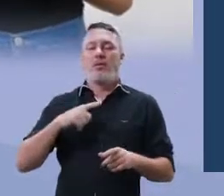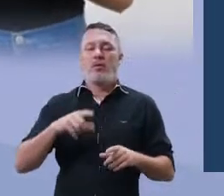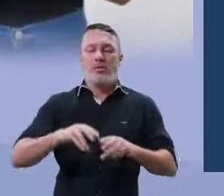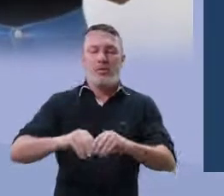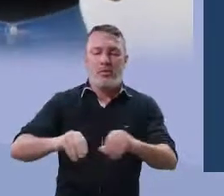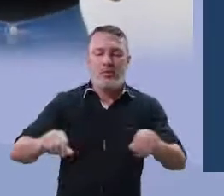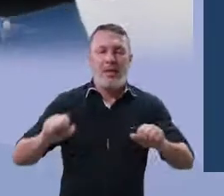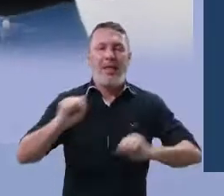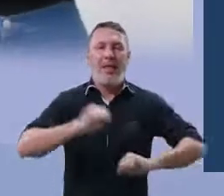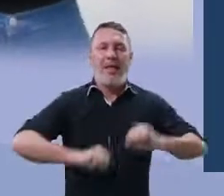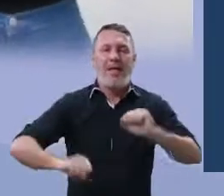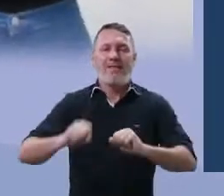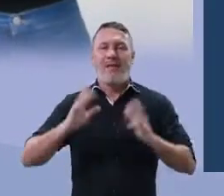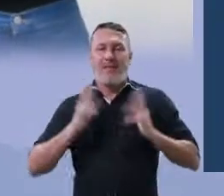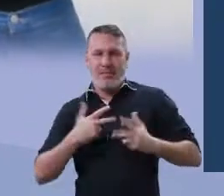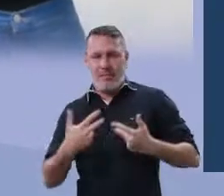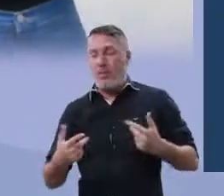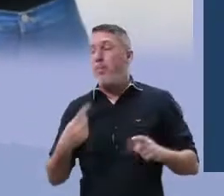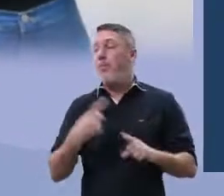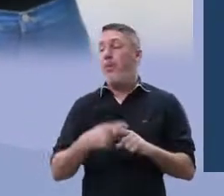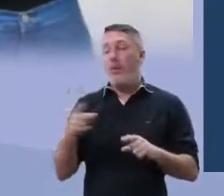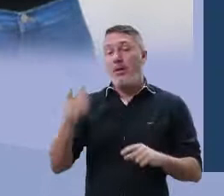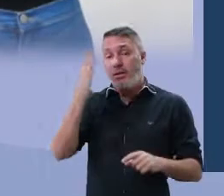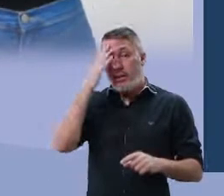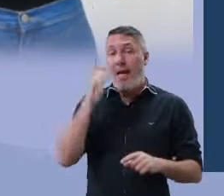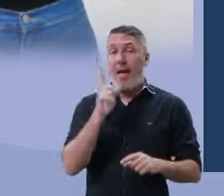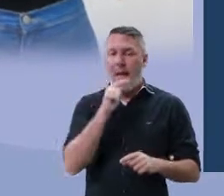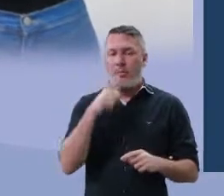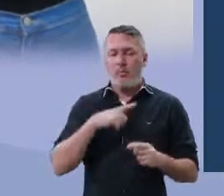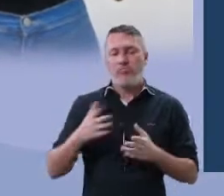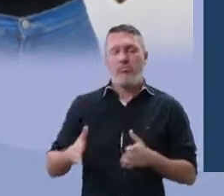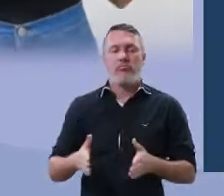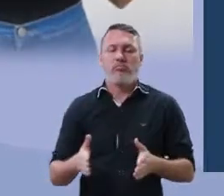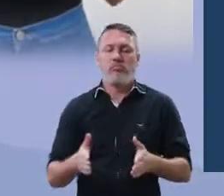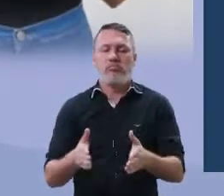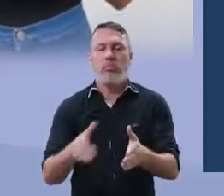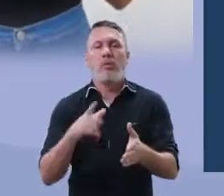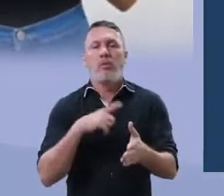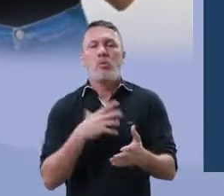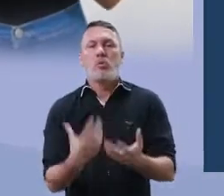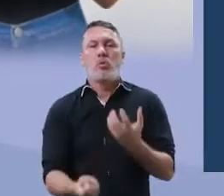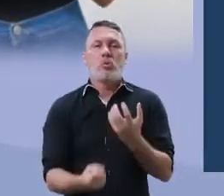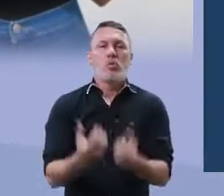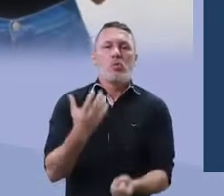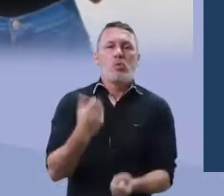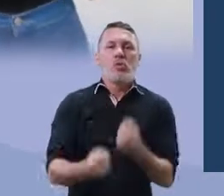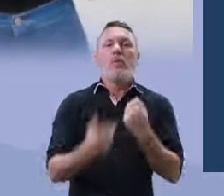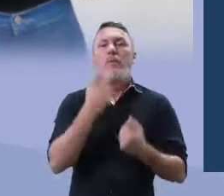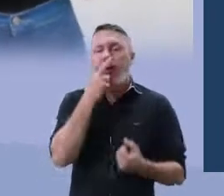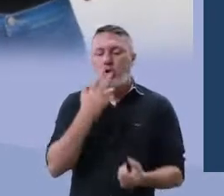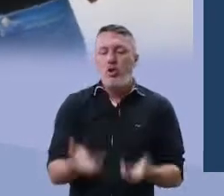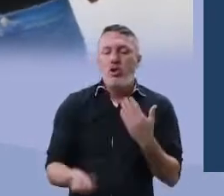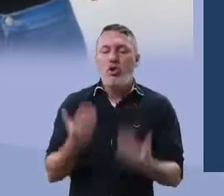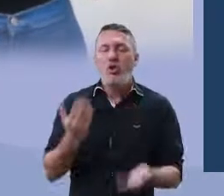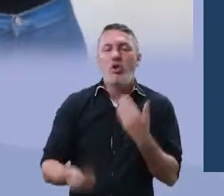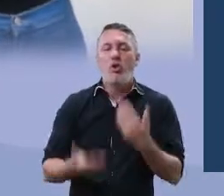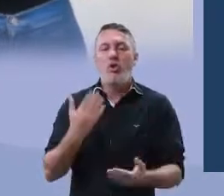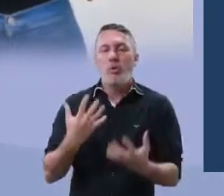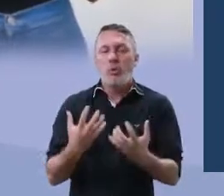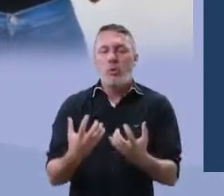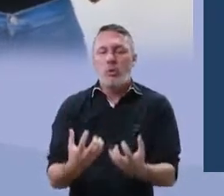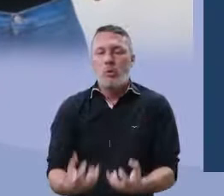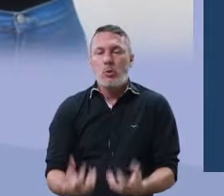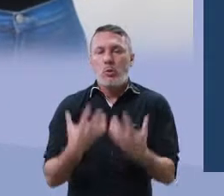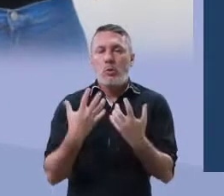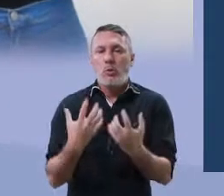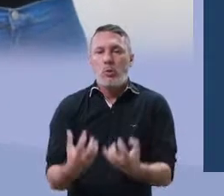de nutrientes do solo acontece. Quando a água ela acaba passando por aquele local, ela vai retirando os